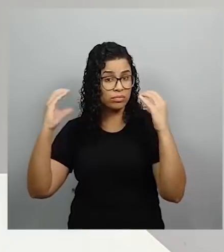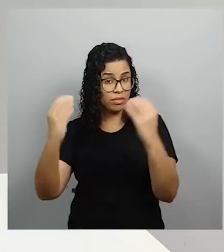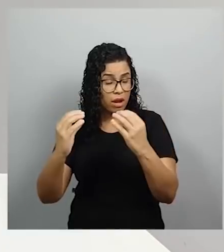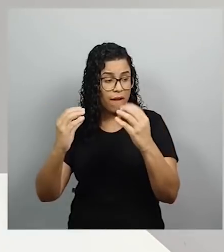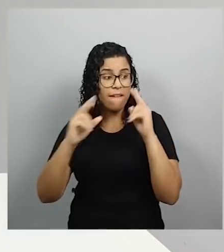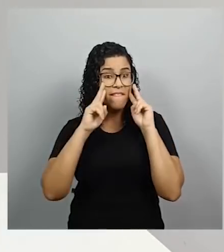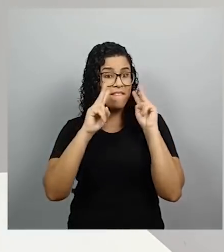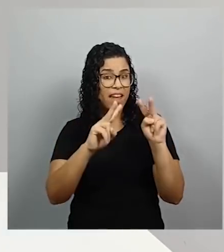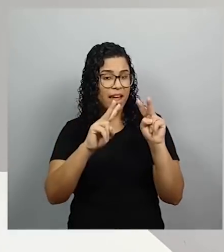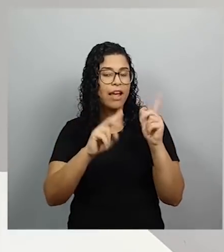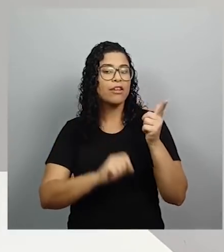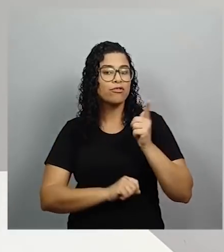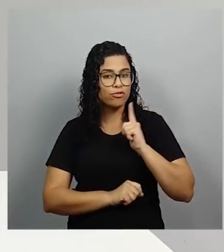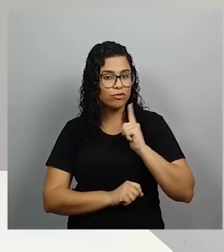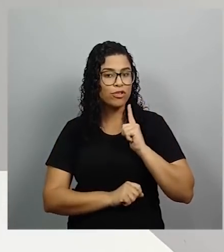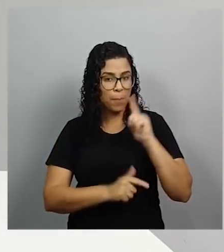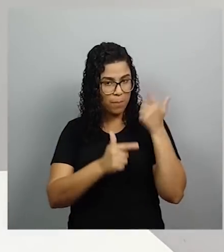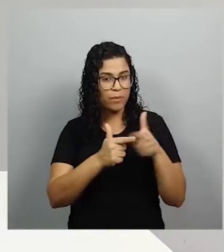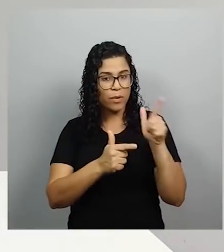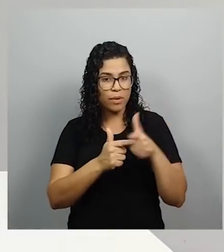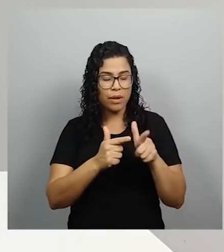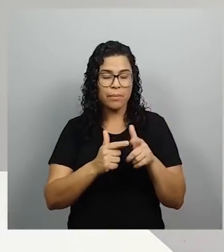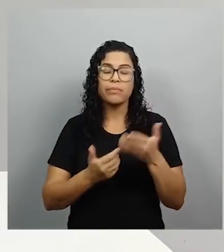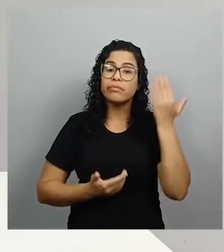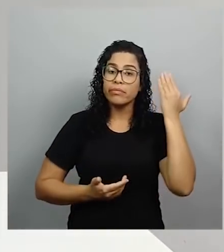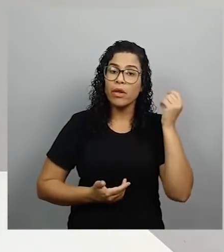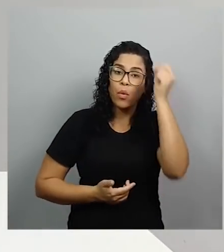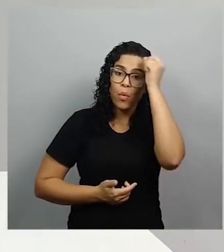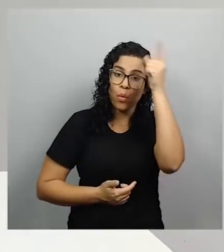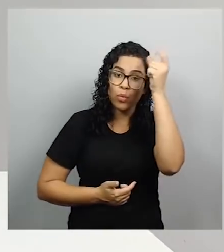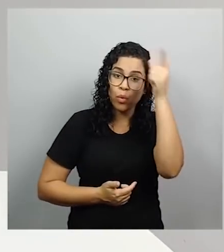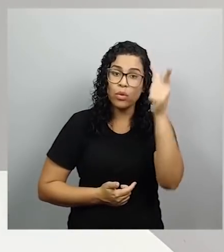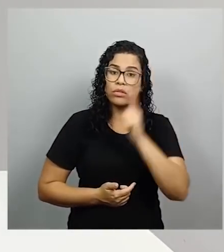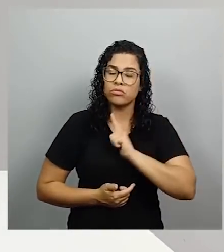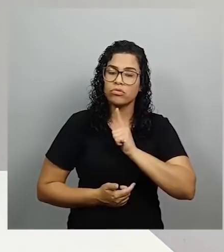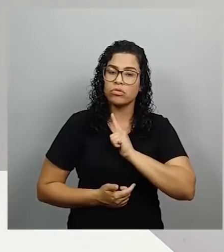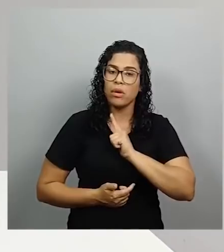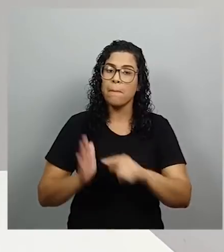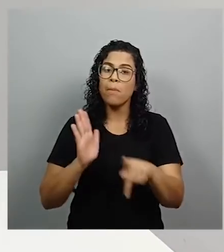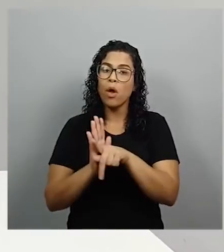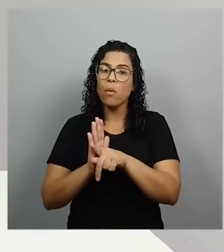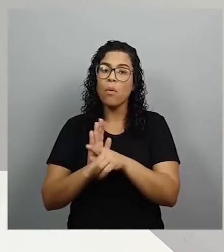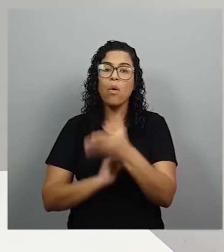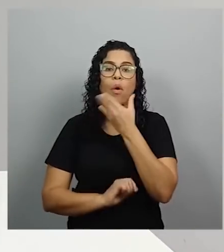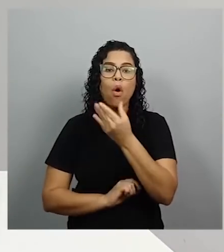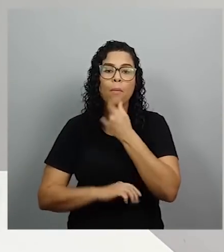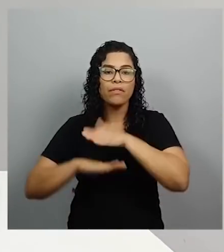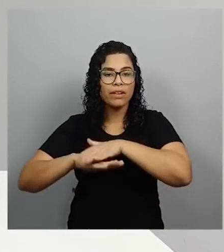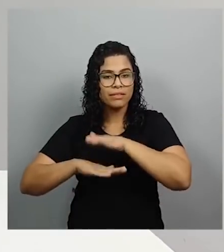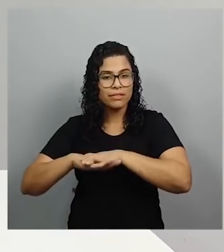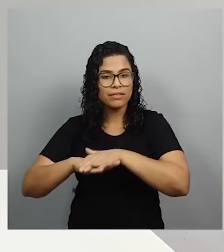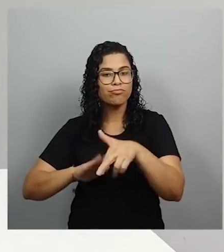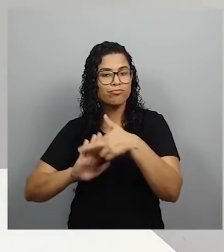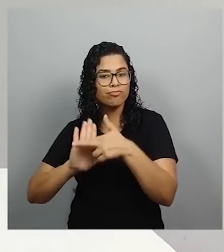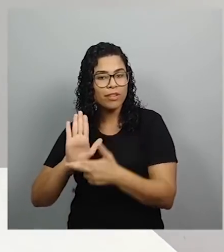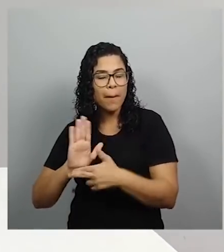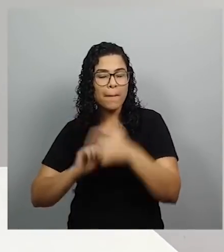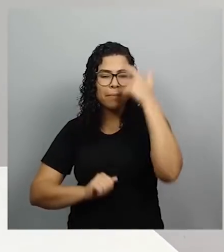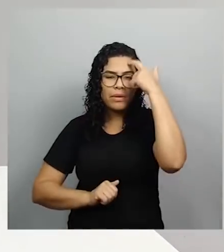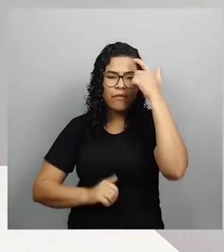naquela época, as leis, os costumes e a cultura era regida pelos homens, eles consideravam os corpos